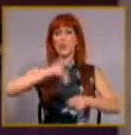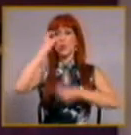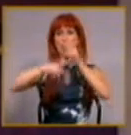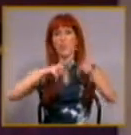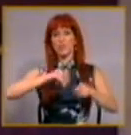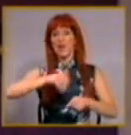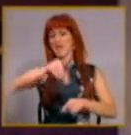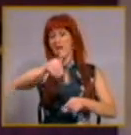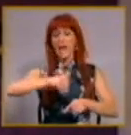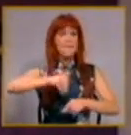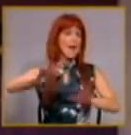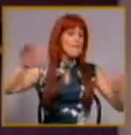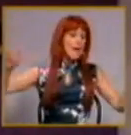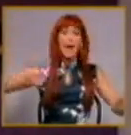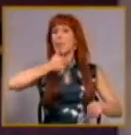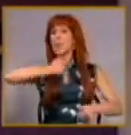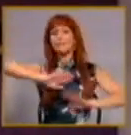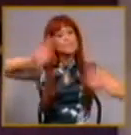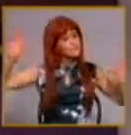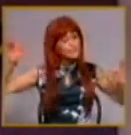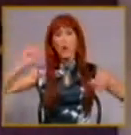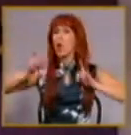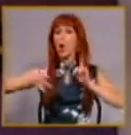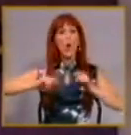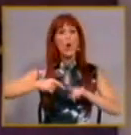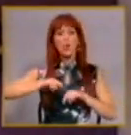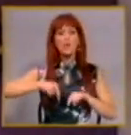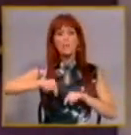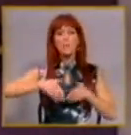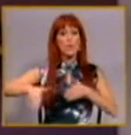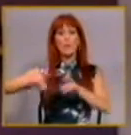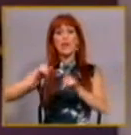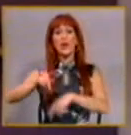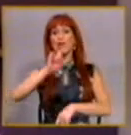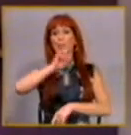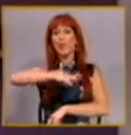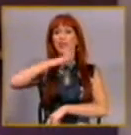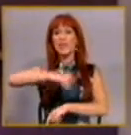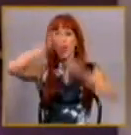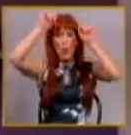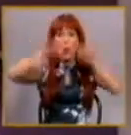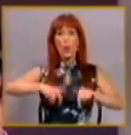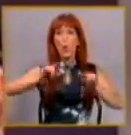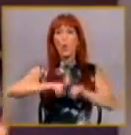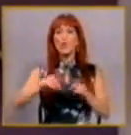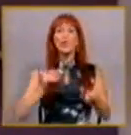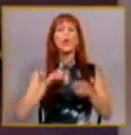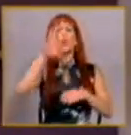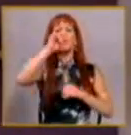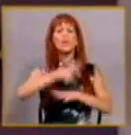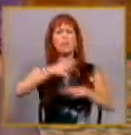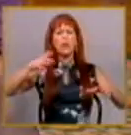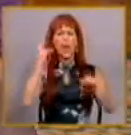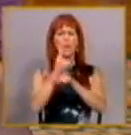mais cedo ou mais tarde vai ditar efetivamente aquilo que vai ser este mesmo rumo. E o que nós podemos ver hoje... Mas o governo continua a ter uma